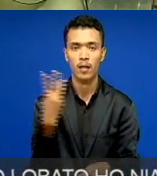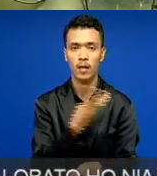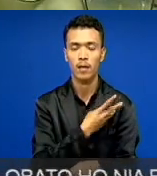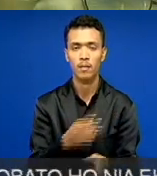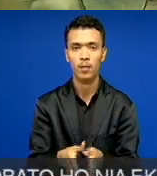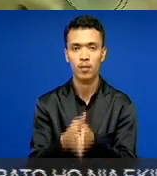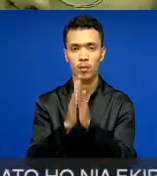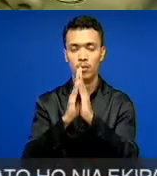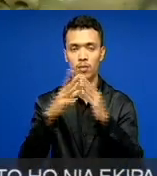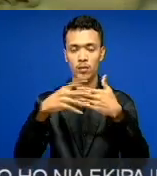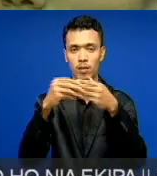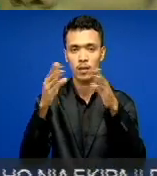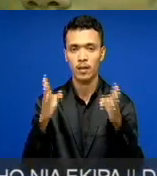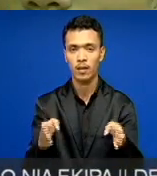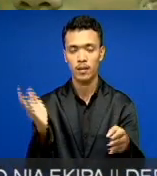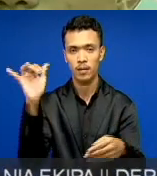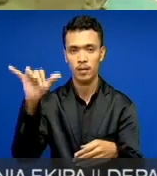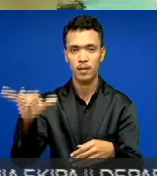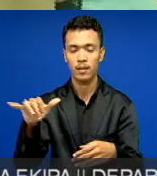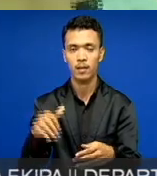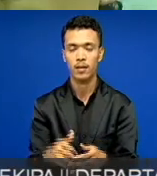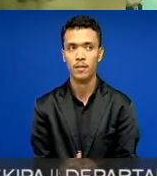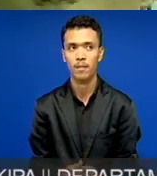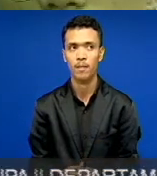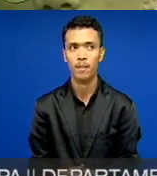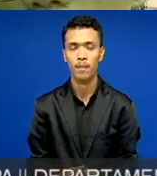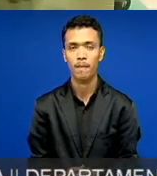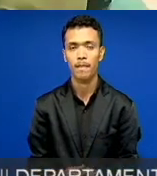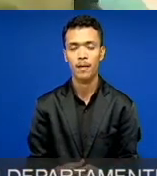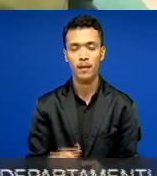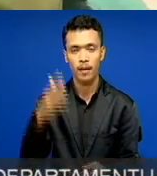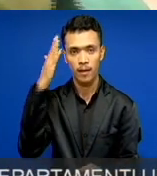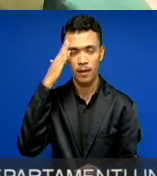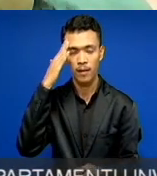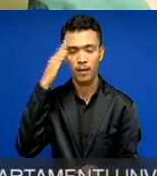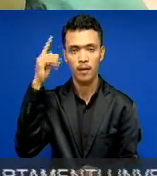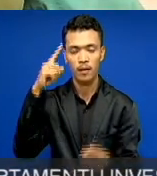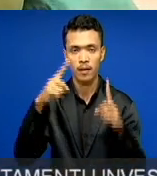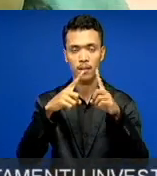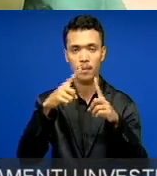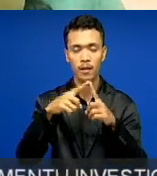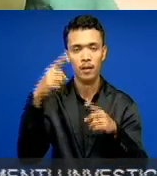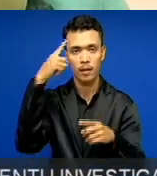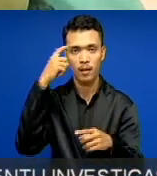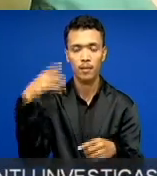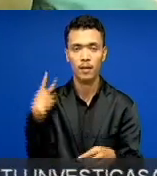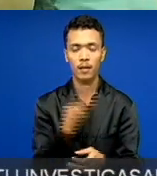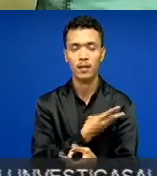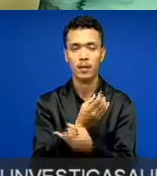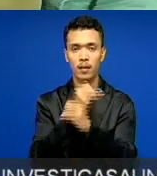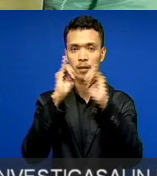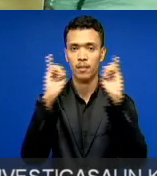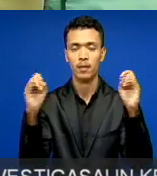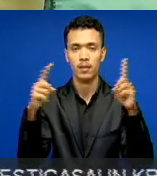ter a liderança, cira, cata consciente, vá, também, e tá restaura a independência, né, vai